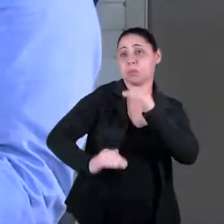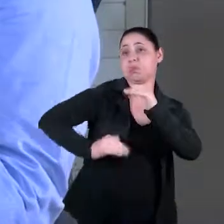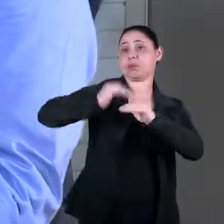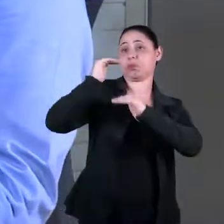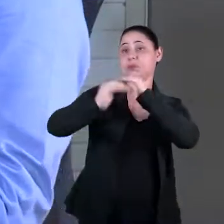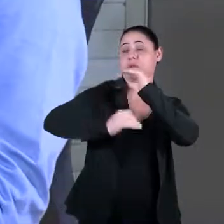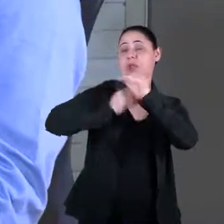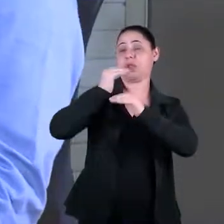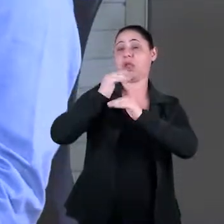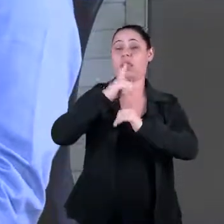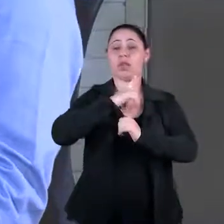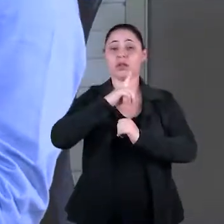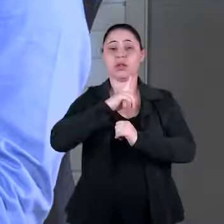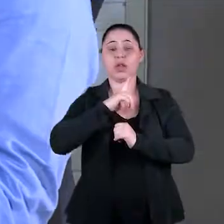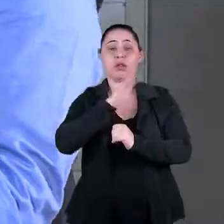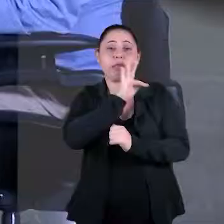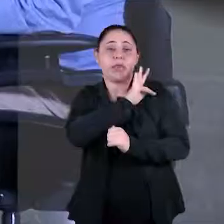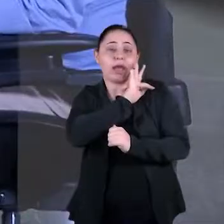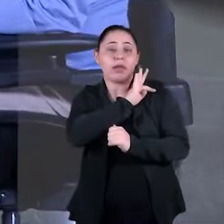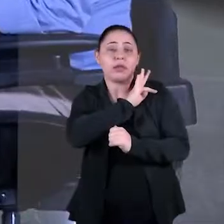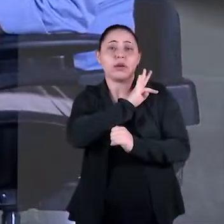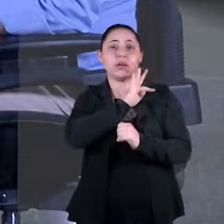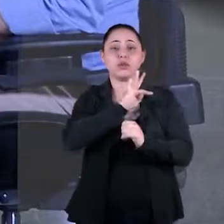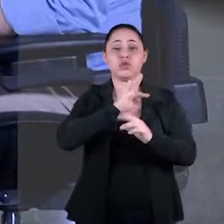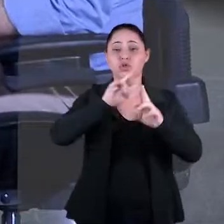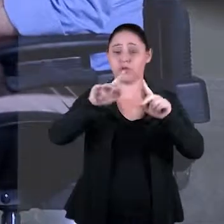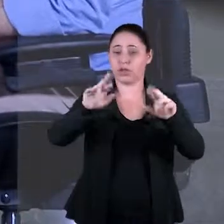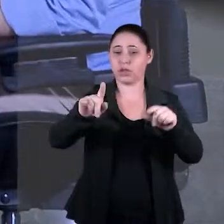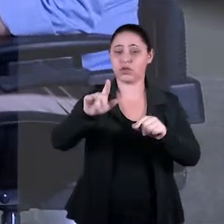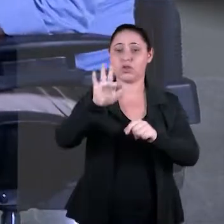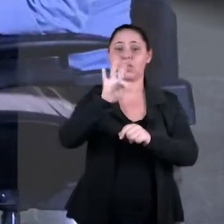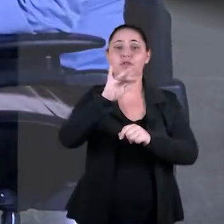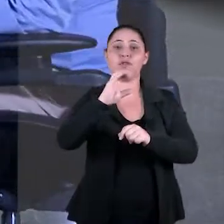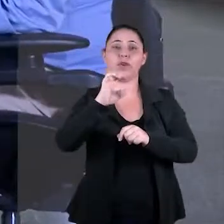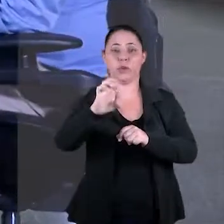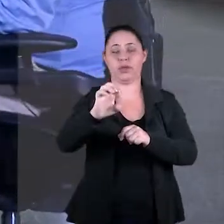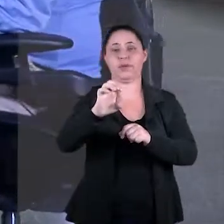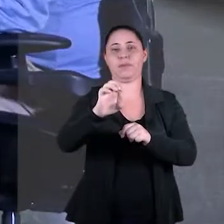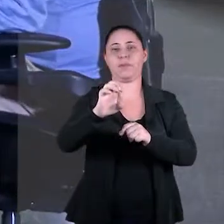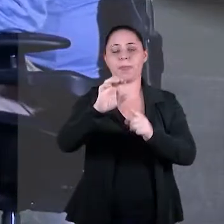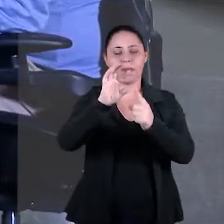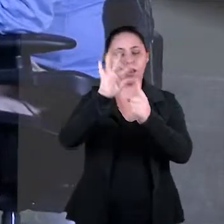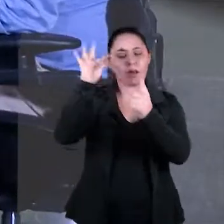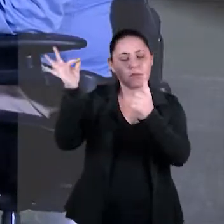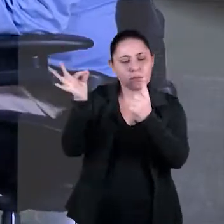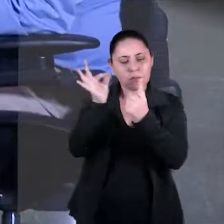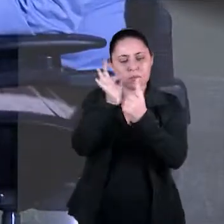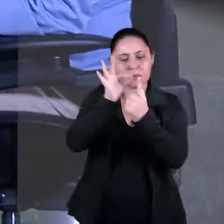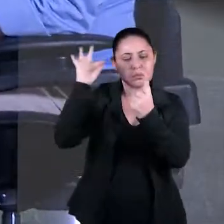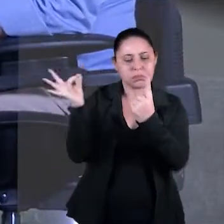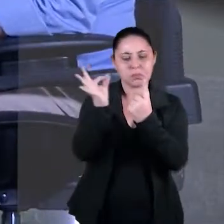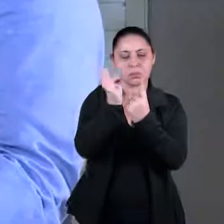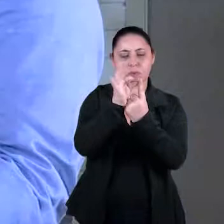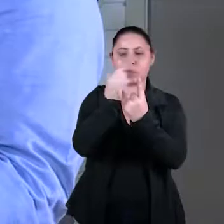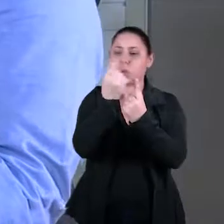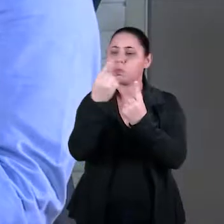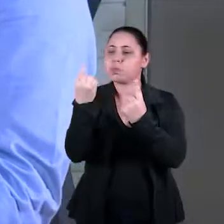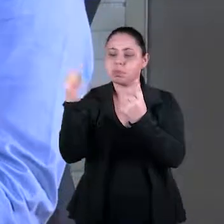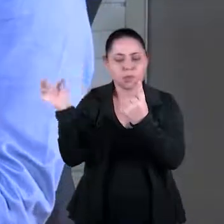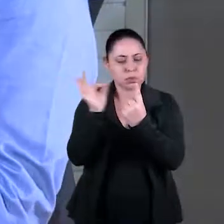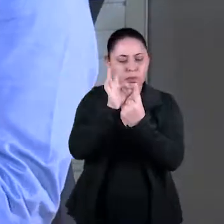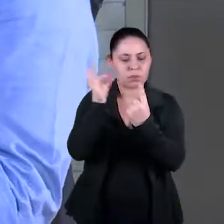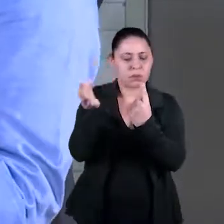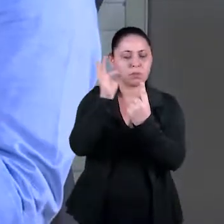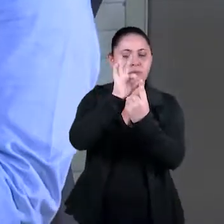avançada. Hoje a gente tem a técnica FUE, que é a fio a fio, em que a gente tira fio por fio e implanta depois também fio por fio. Esse